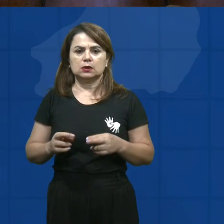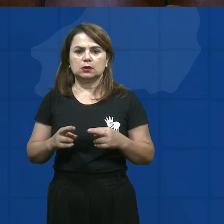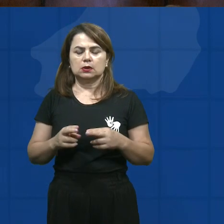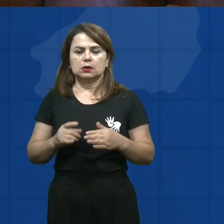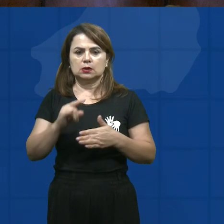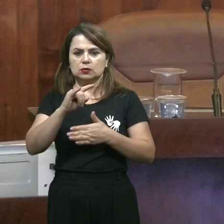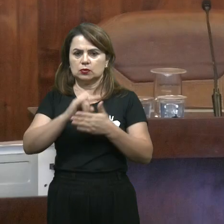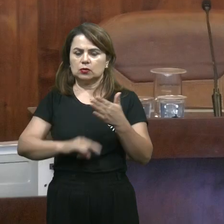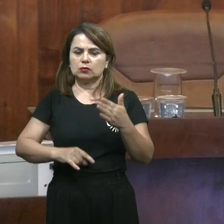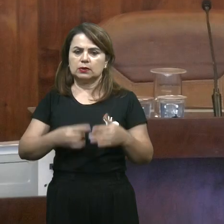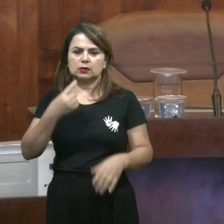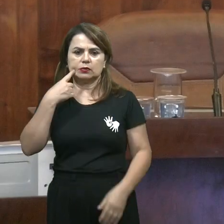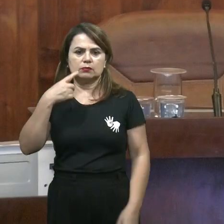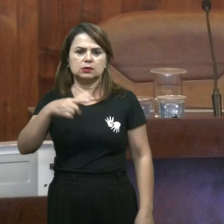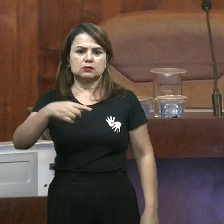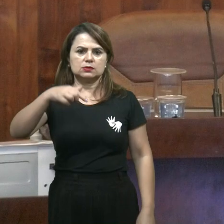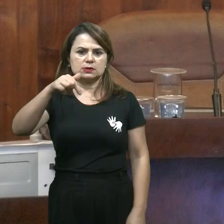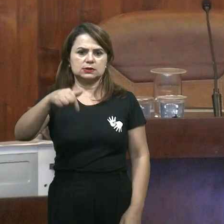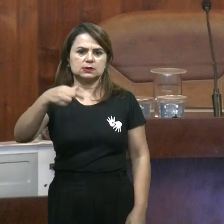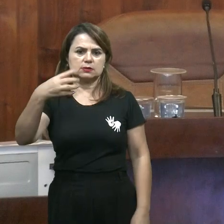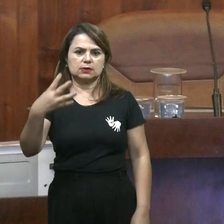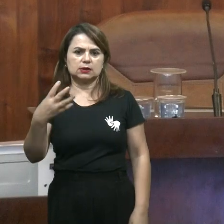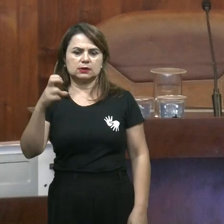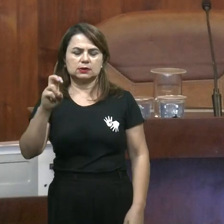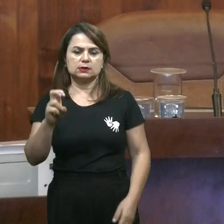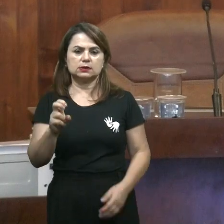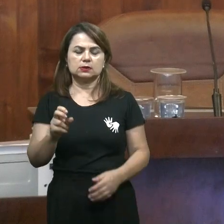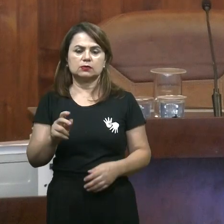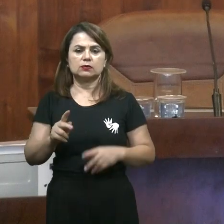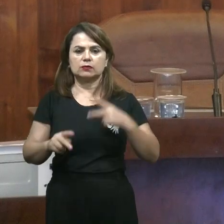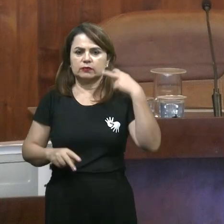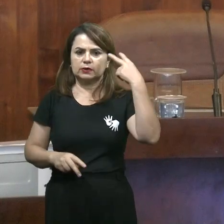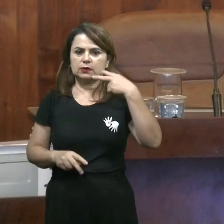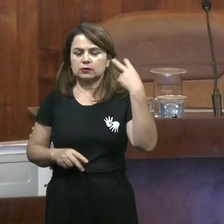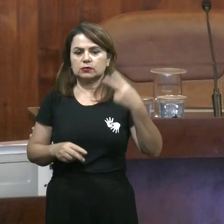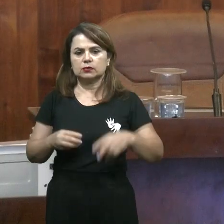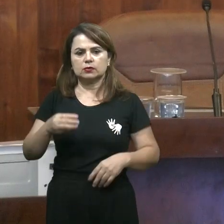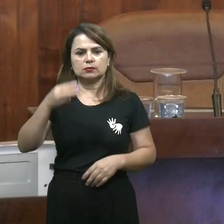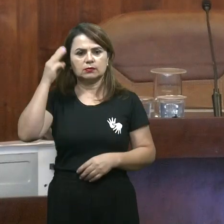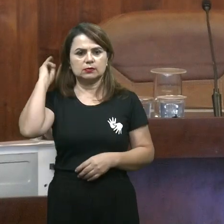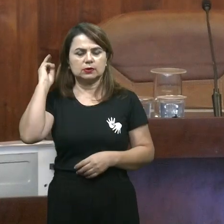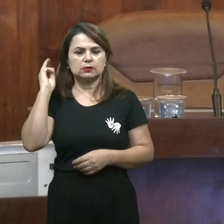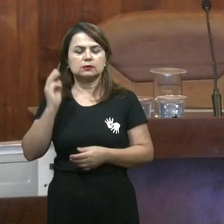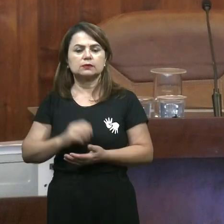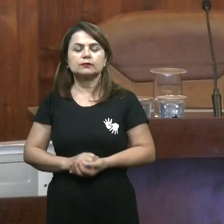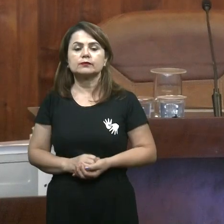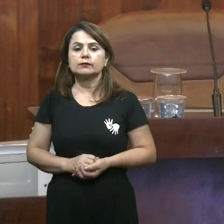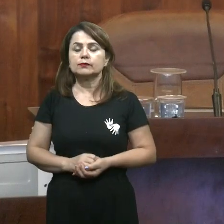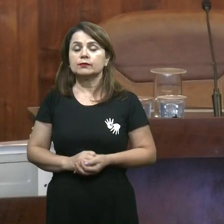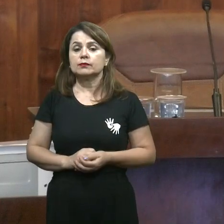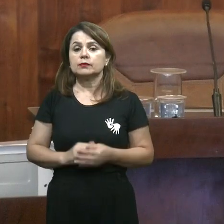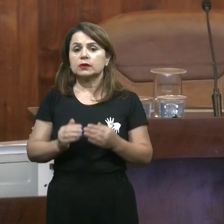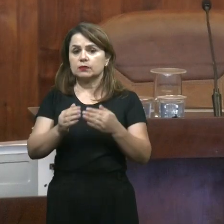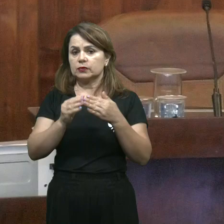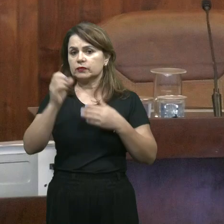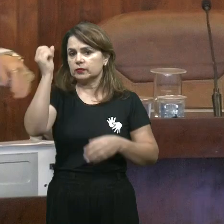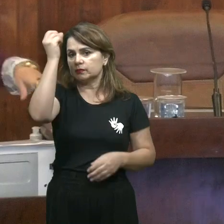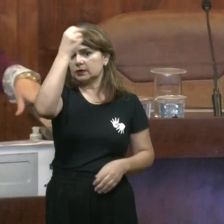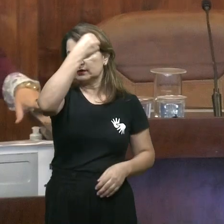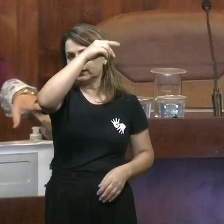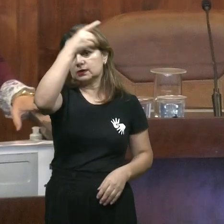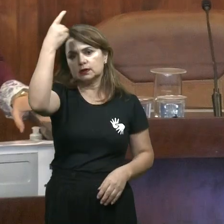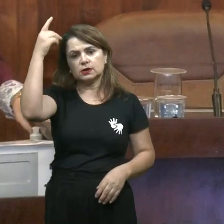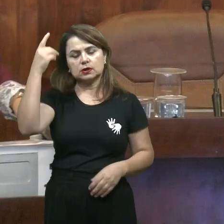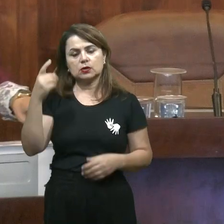Requerimento 1745, do vereador Marcos Custódio. Solicitando ao Prefeito Municipal, o senhor Daniel Alonso, após consultar os